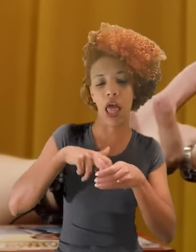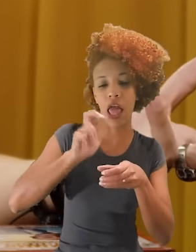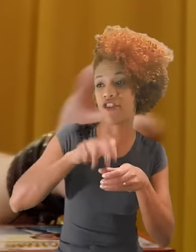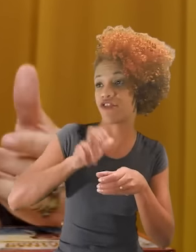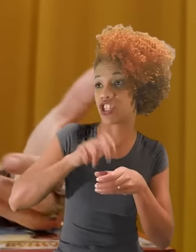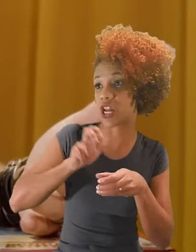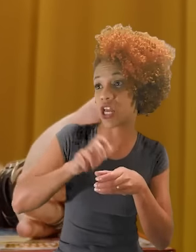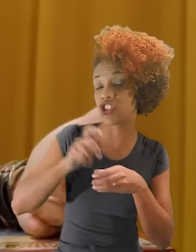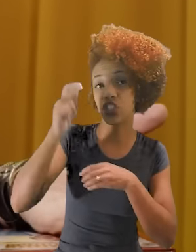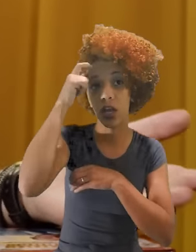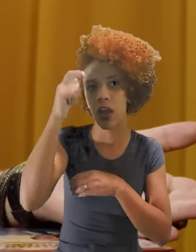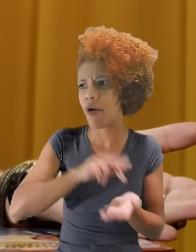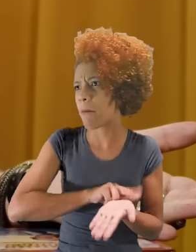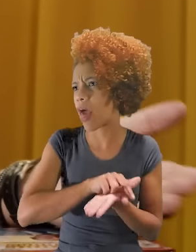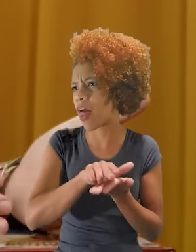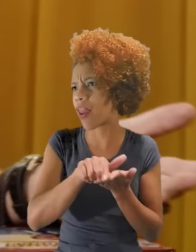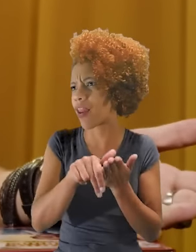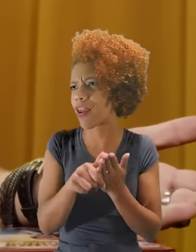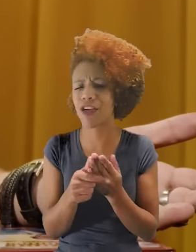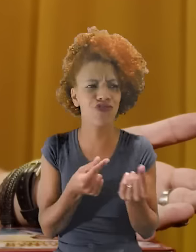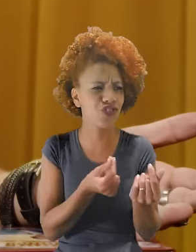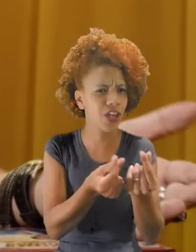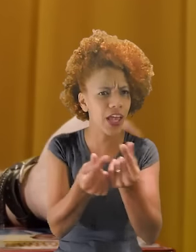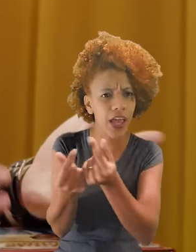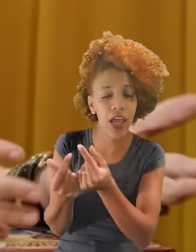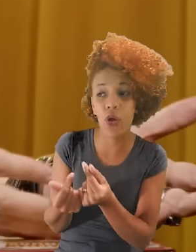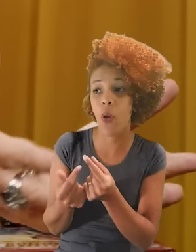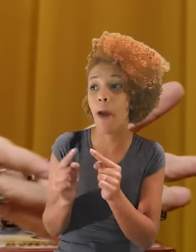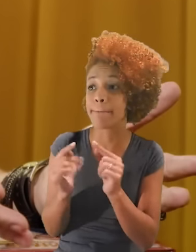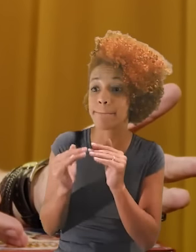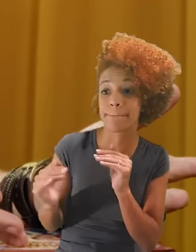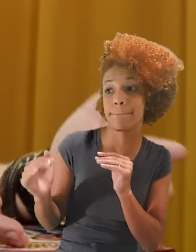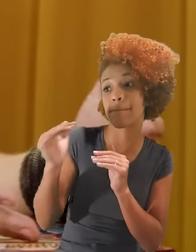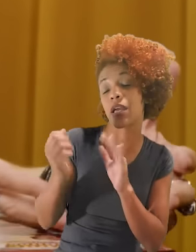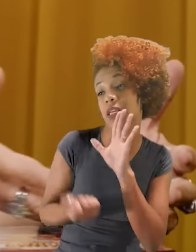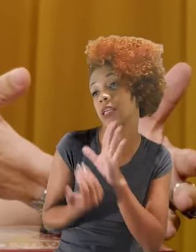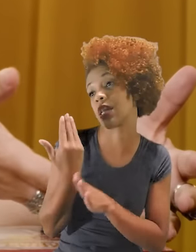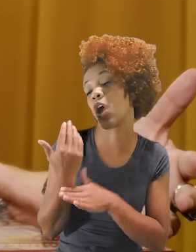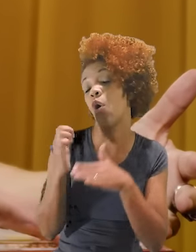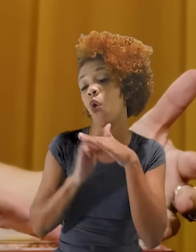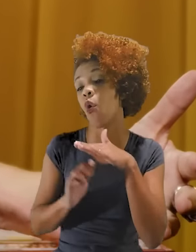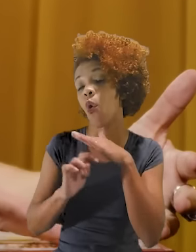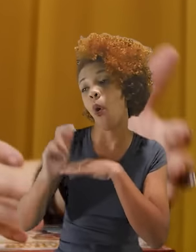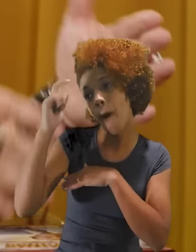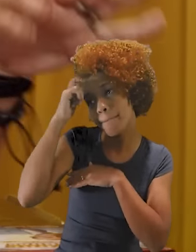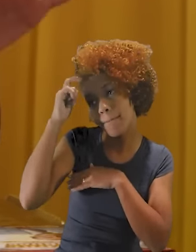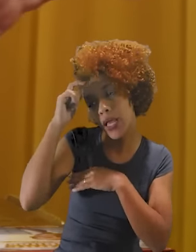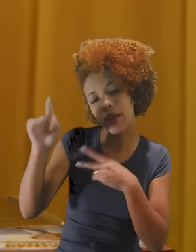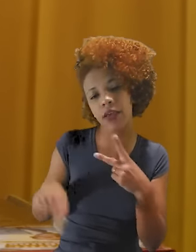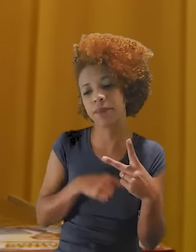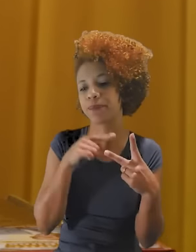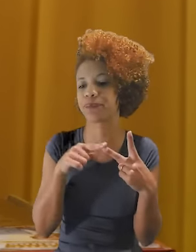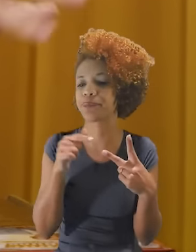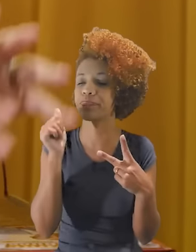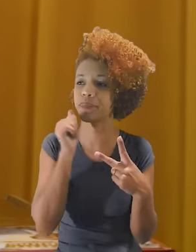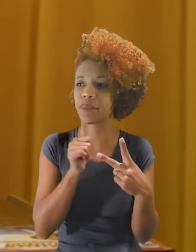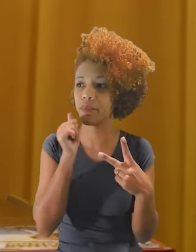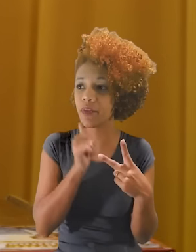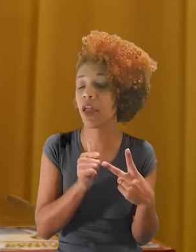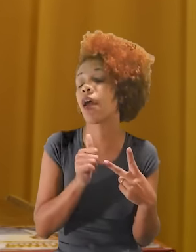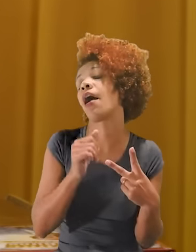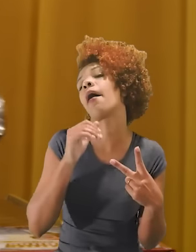refrigerante. Então o cara começou a ganhar muito dinheiro, muito dinheiro. O grande império que eles construíram foi exatamente com o Mickey e logo depois com a Branca de